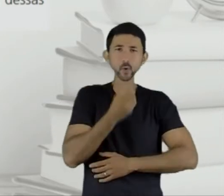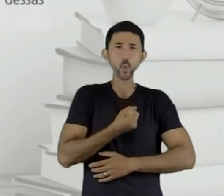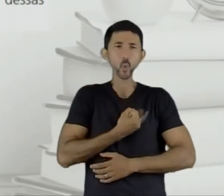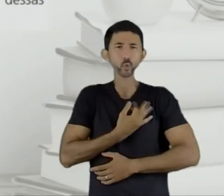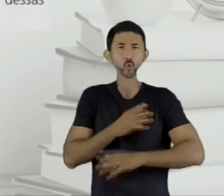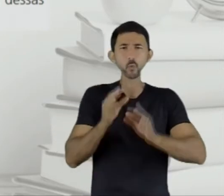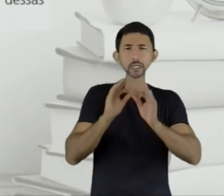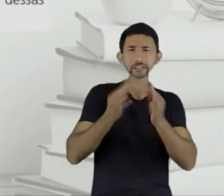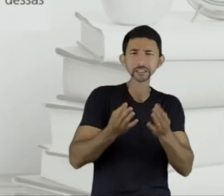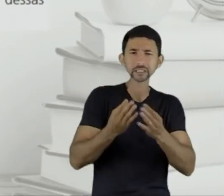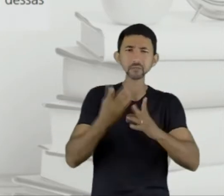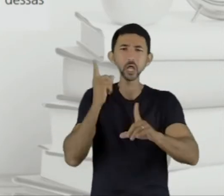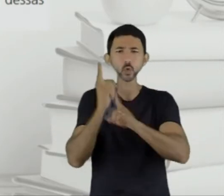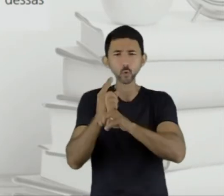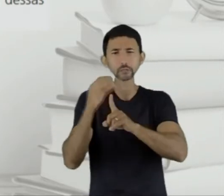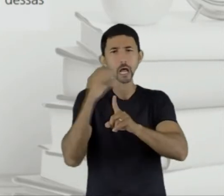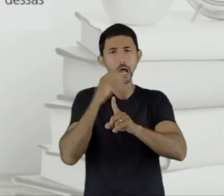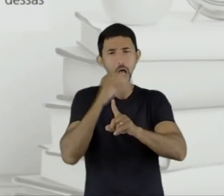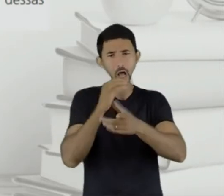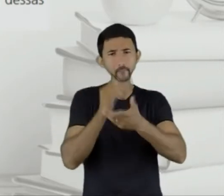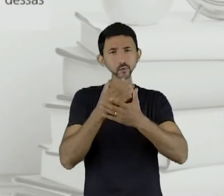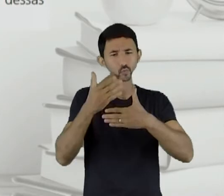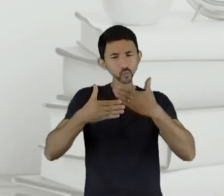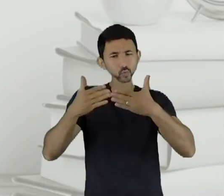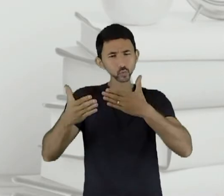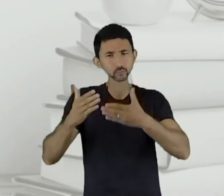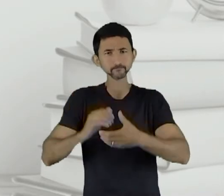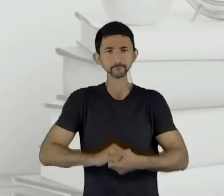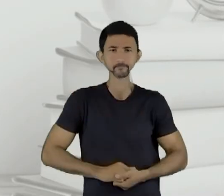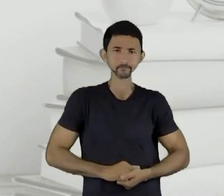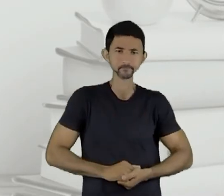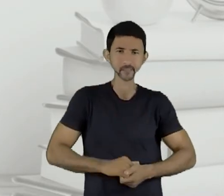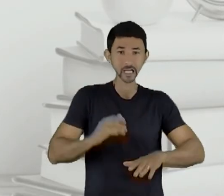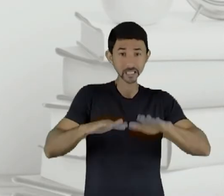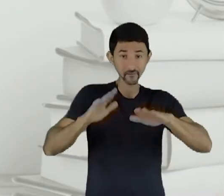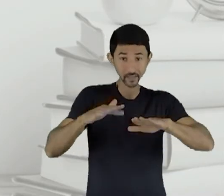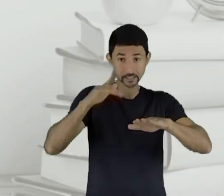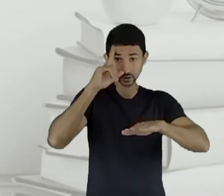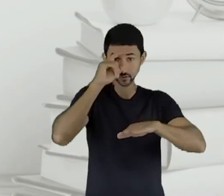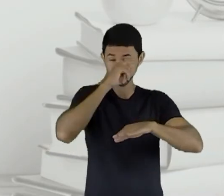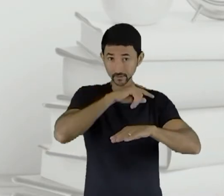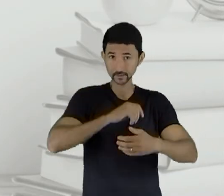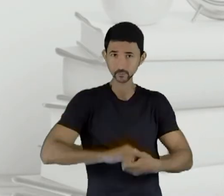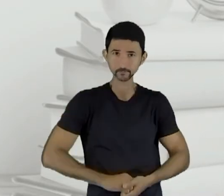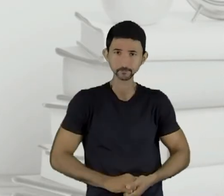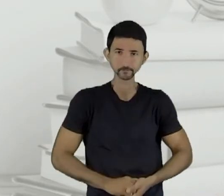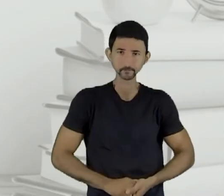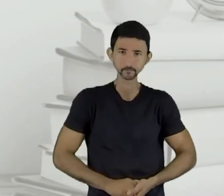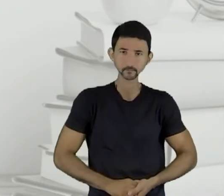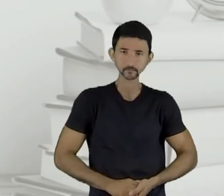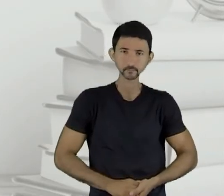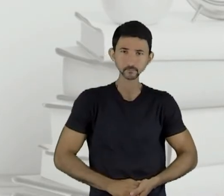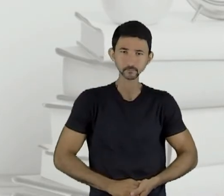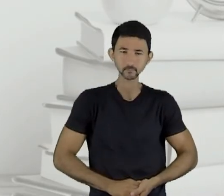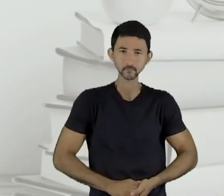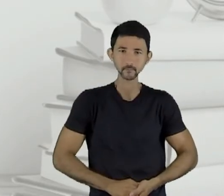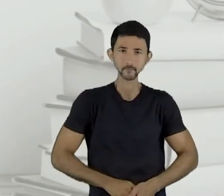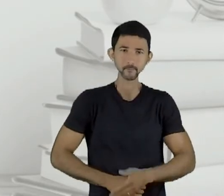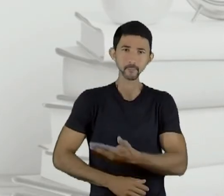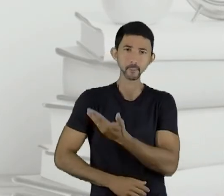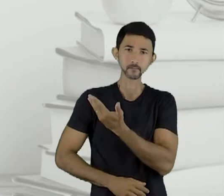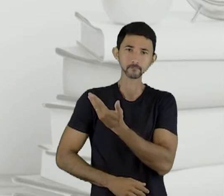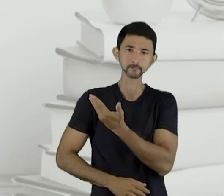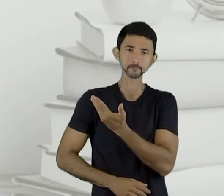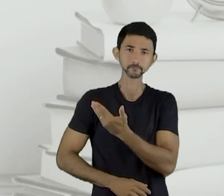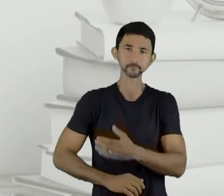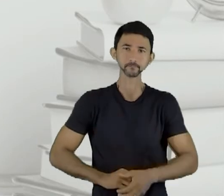mais rápido a gente chegar à representação deles. Mas nem sempre é uma tarefa fácil. Vamos representar esse segundo exemplo.